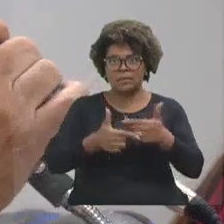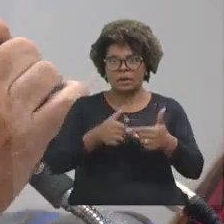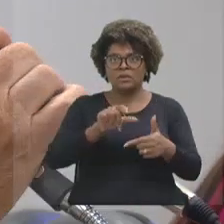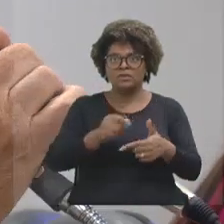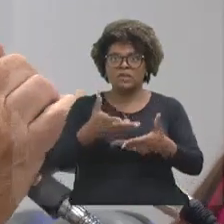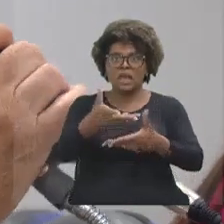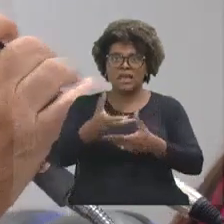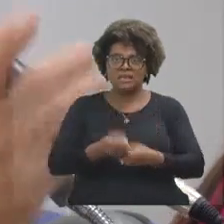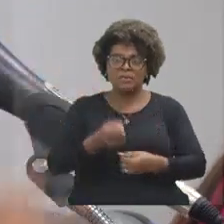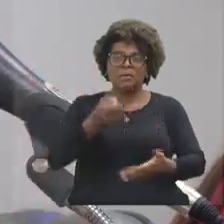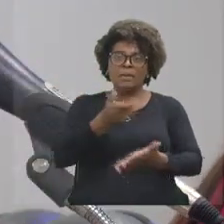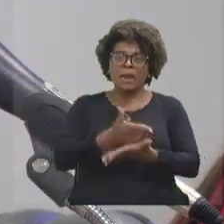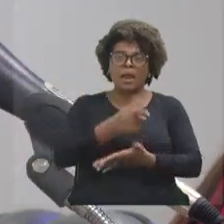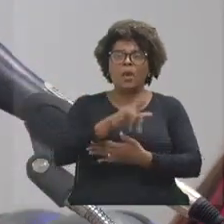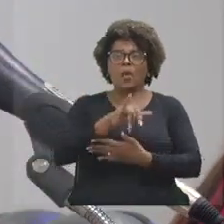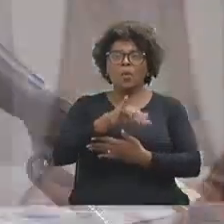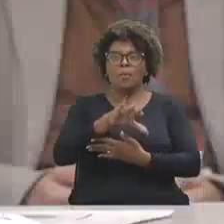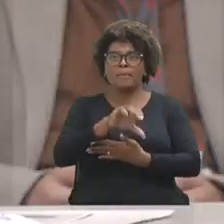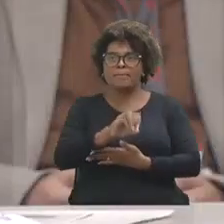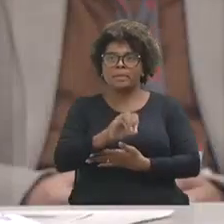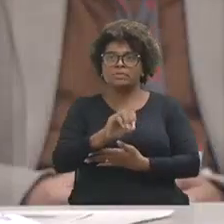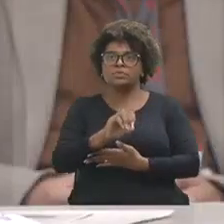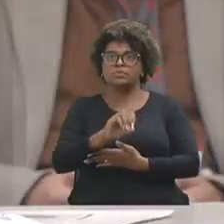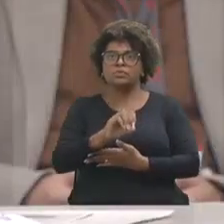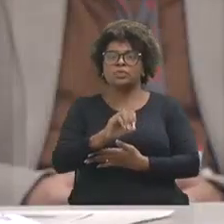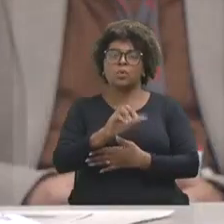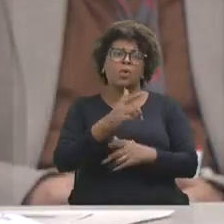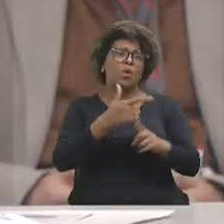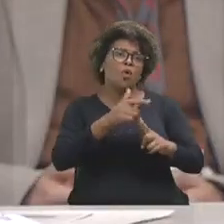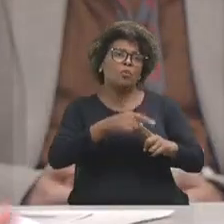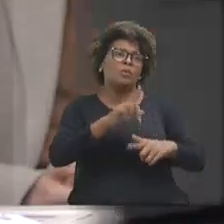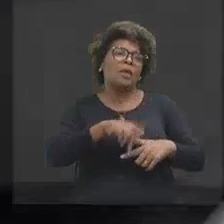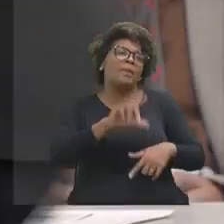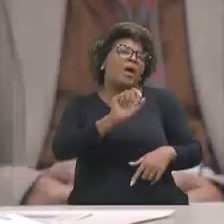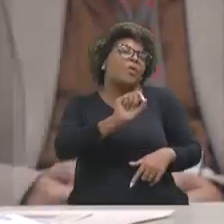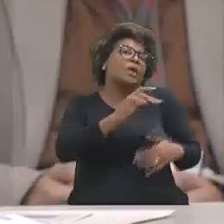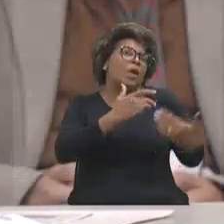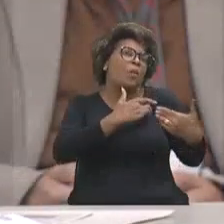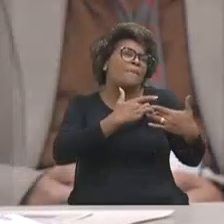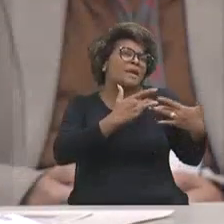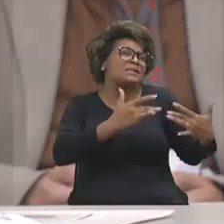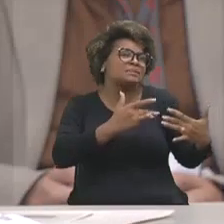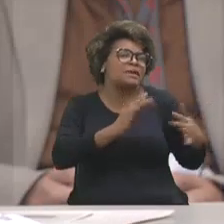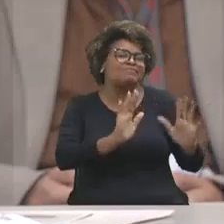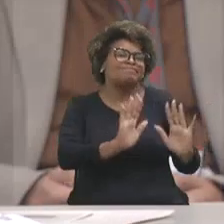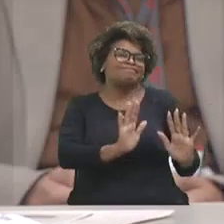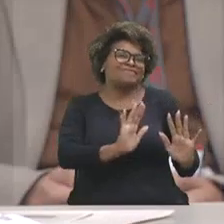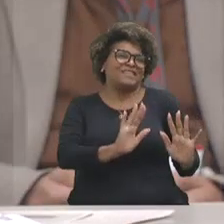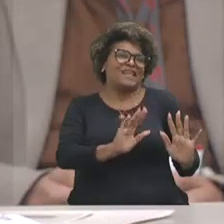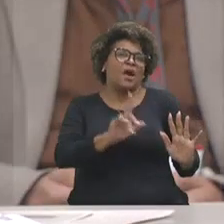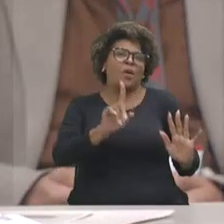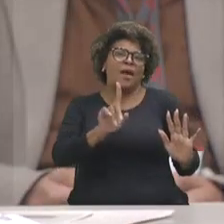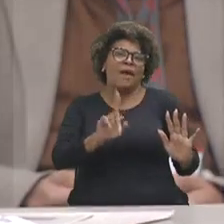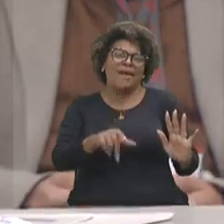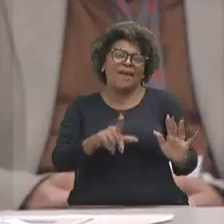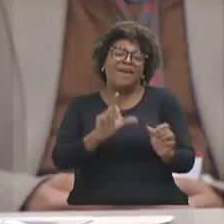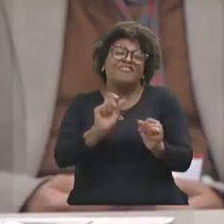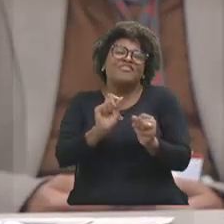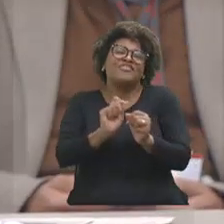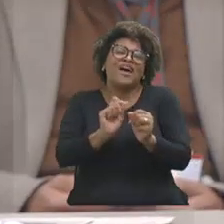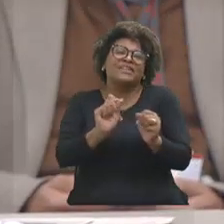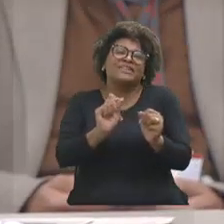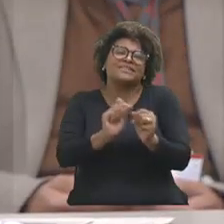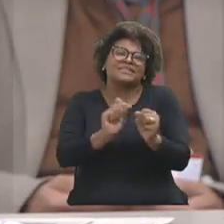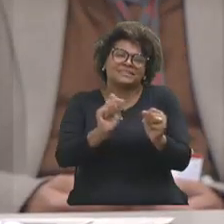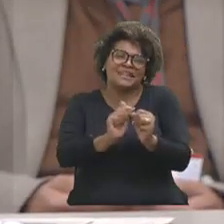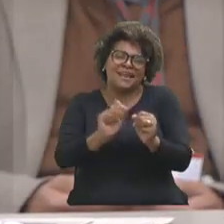o piso e a nossa nosso problema não tá no mérito está exatamente no peso e na operacionalização é